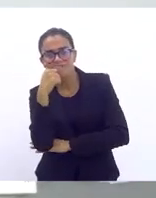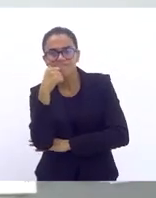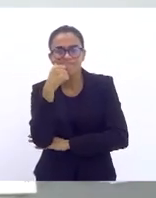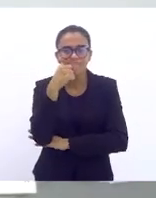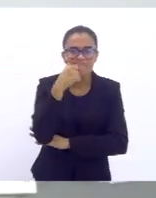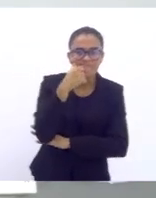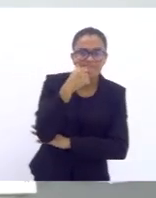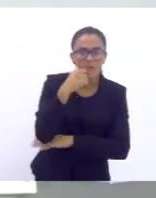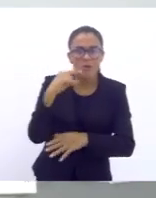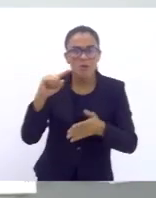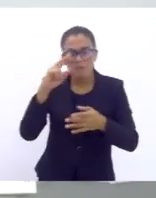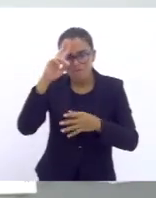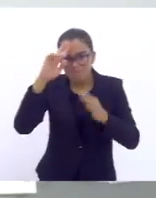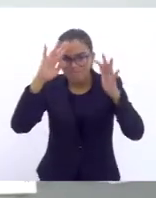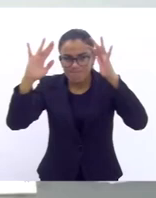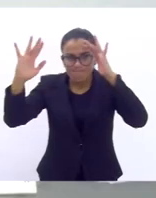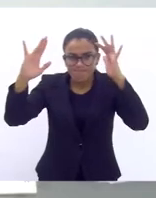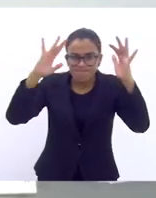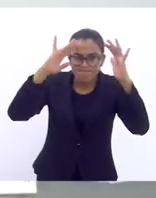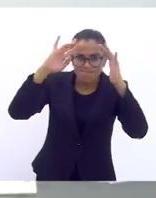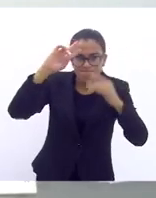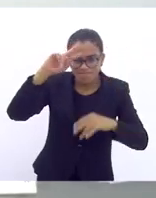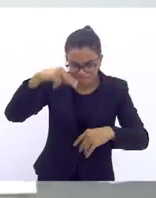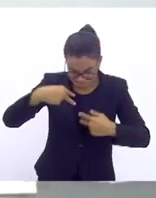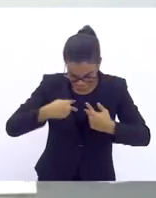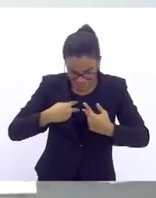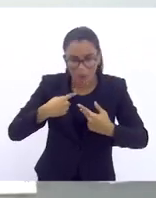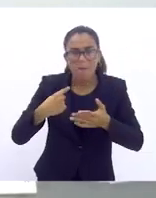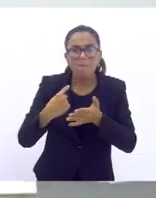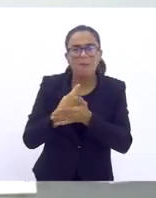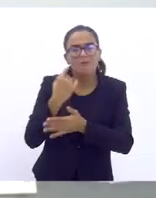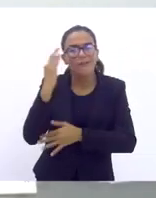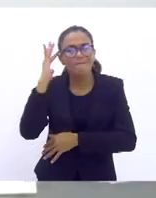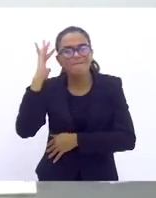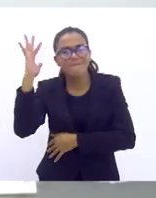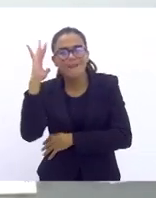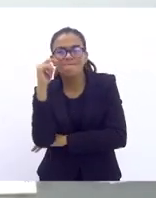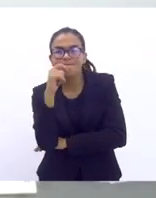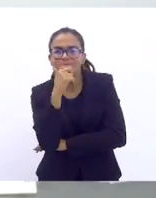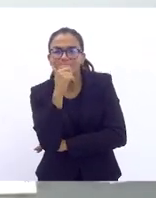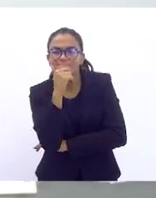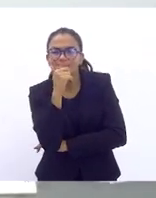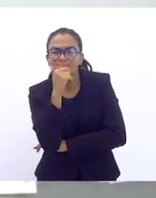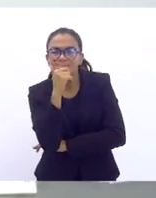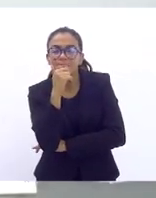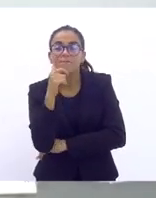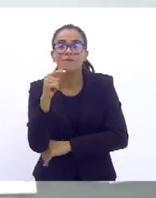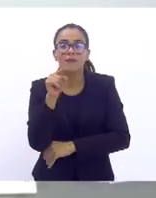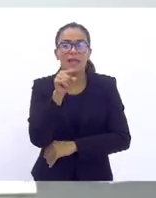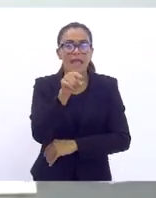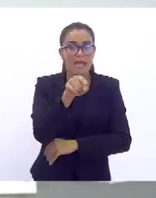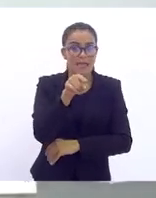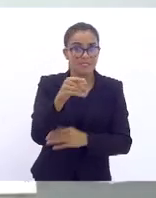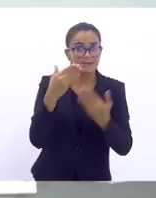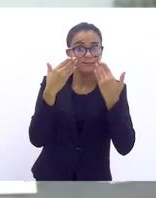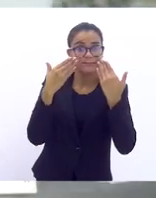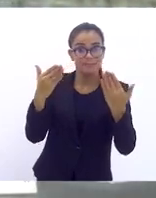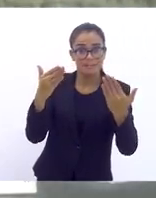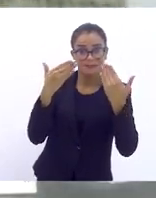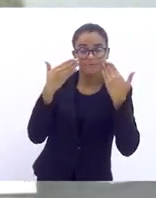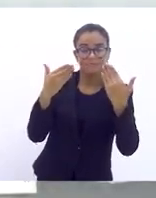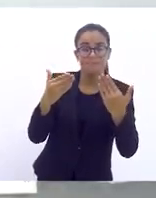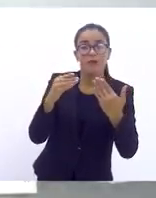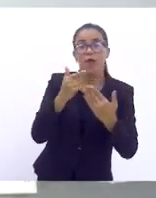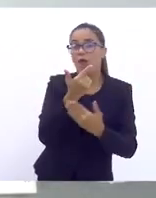perguntava a mim mesmo que uma coisa é essa apresentação outra